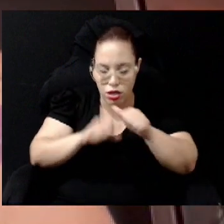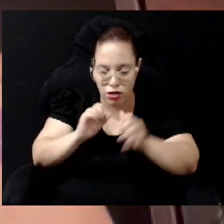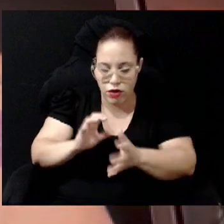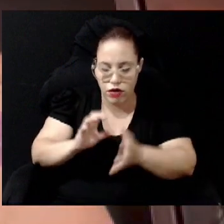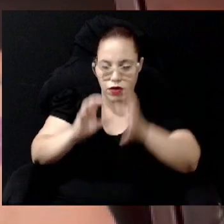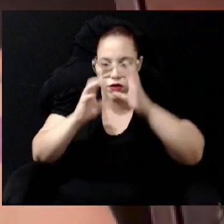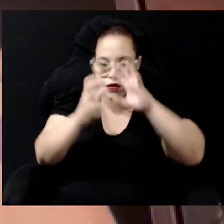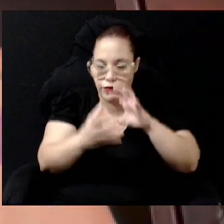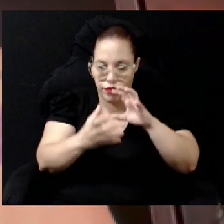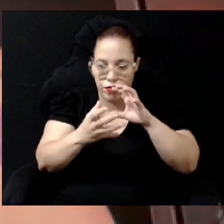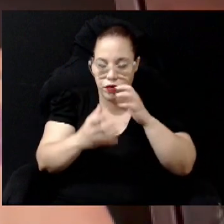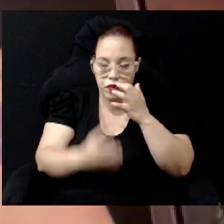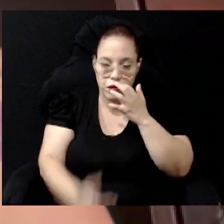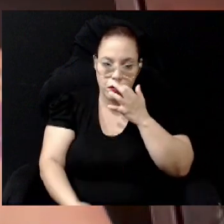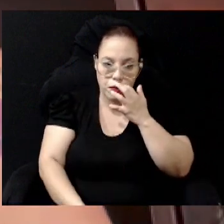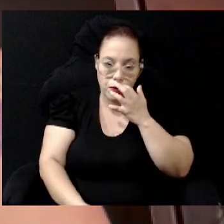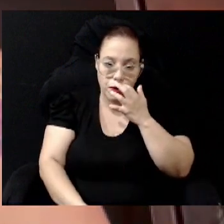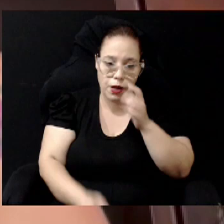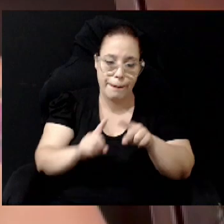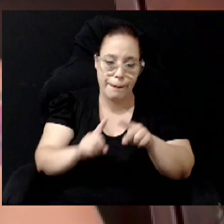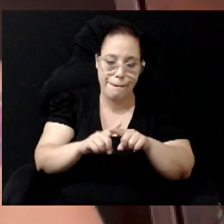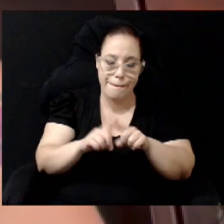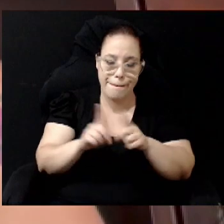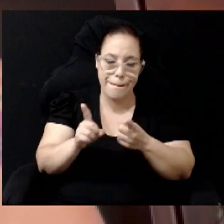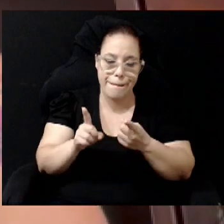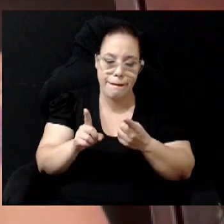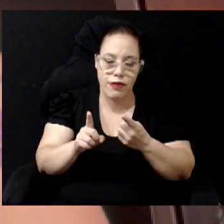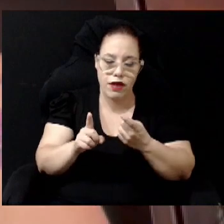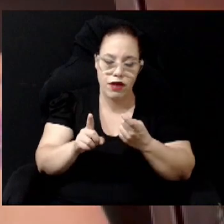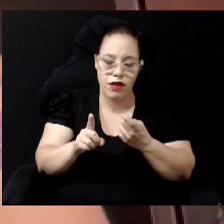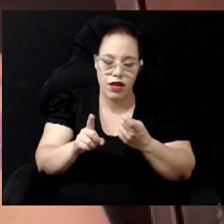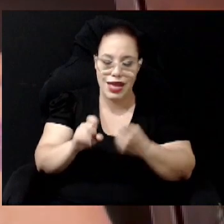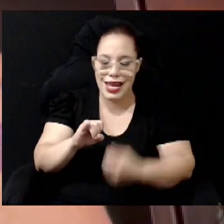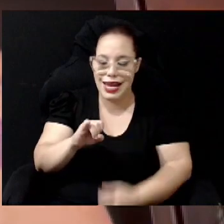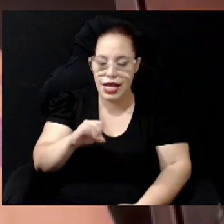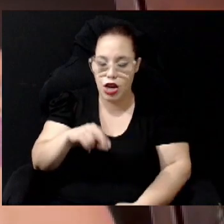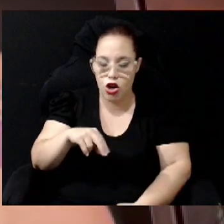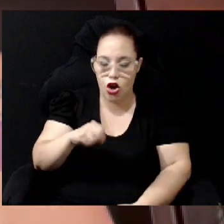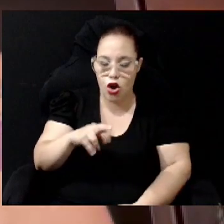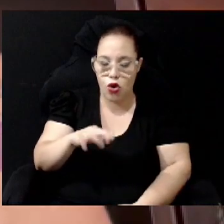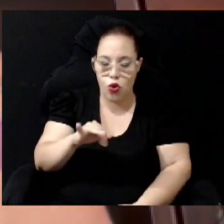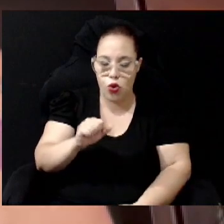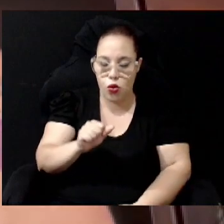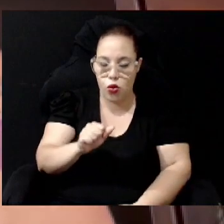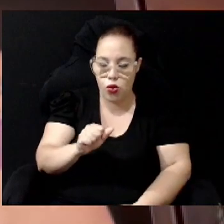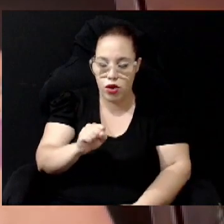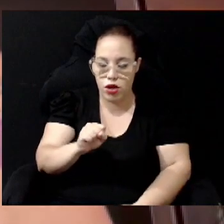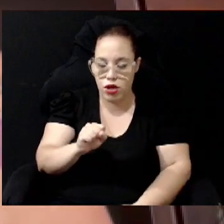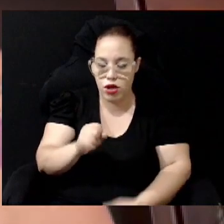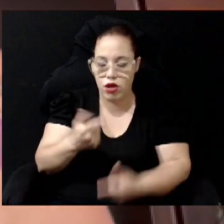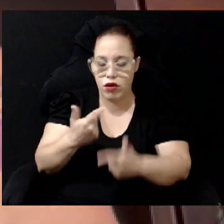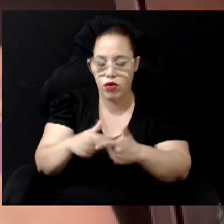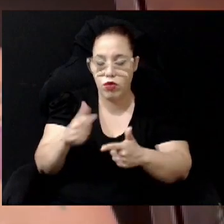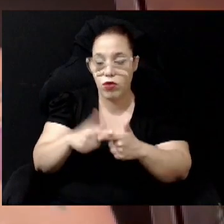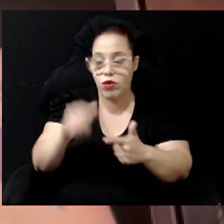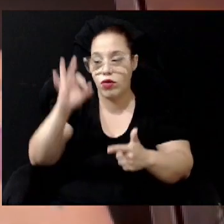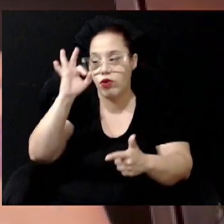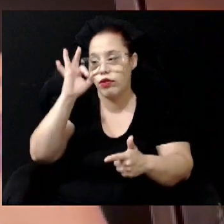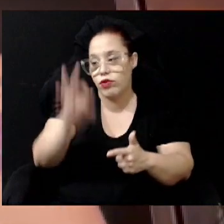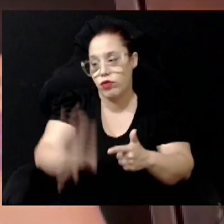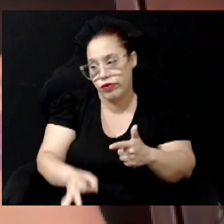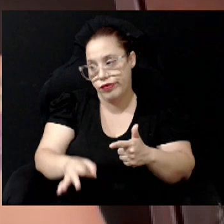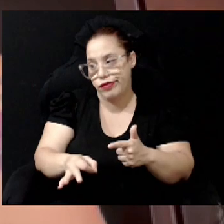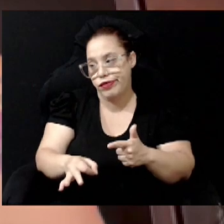né? Mas muitas delas são inócuas, porque o problema-chave, que é